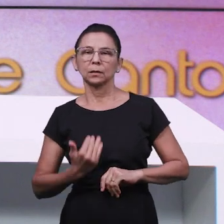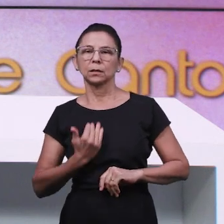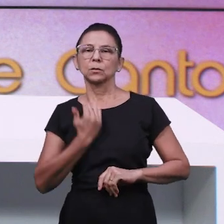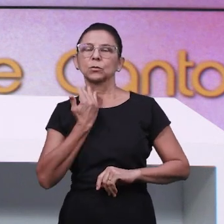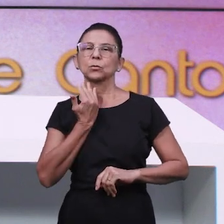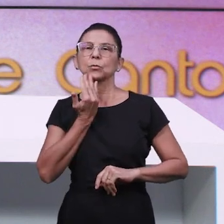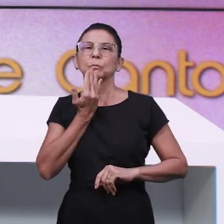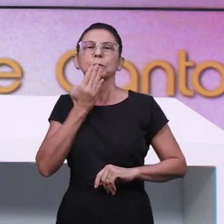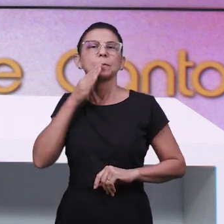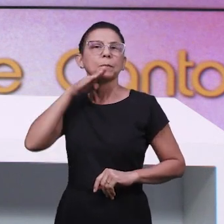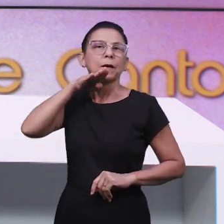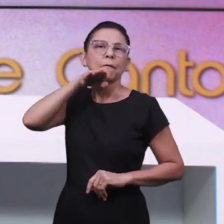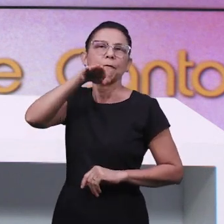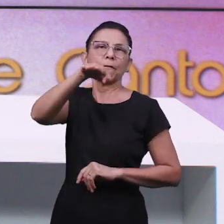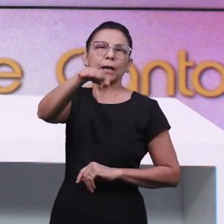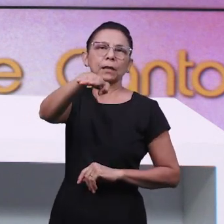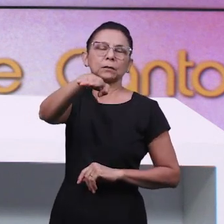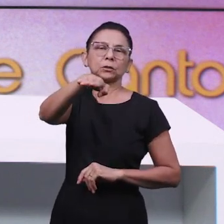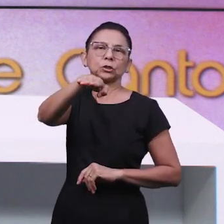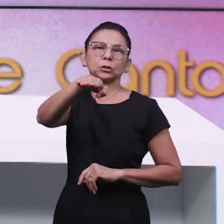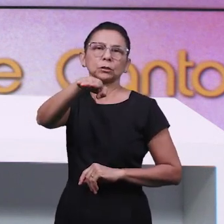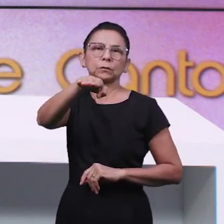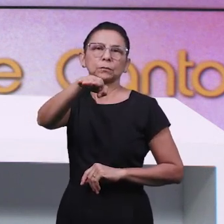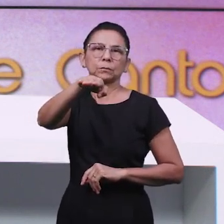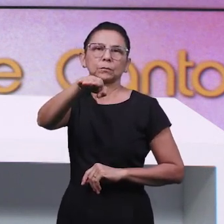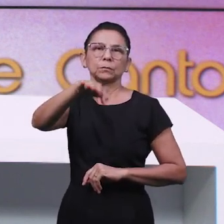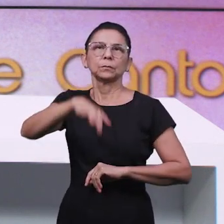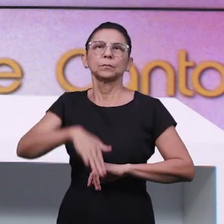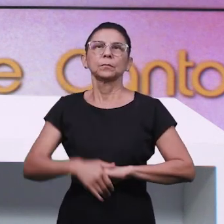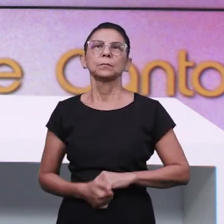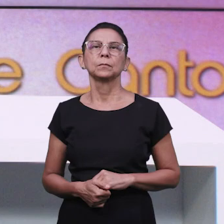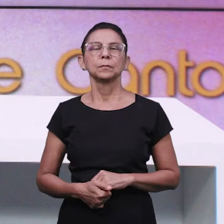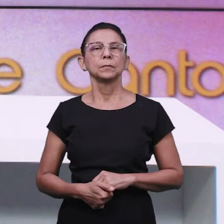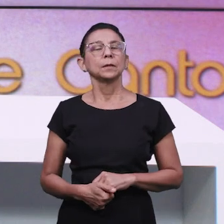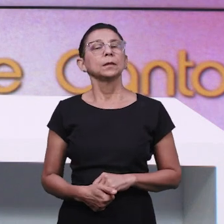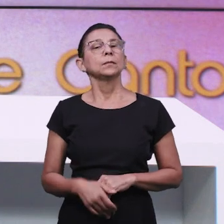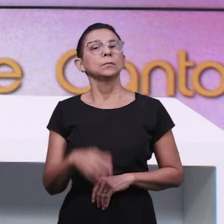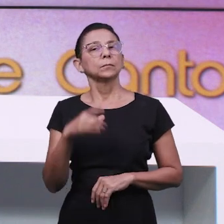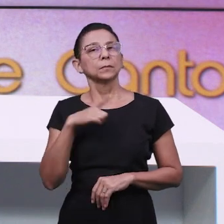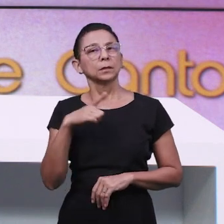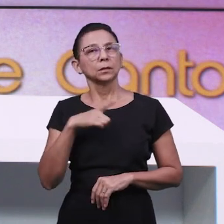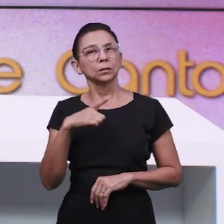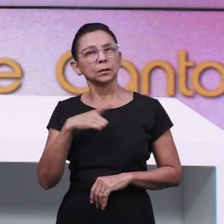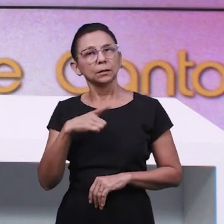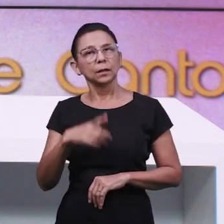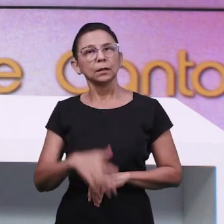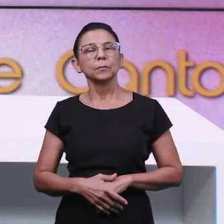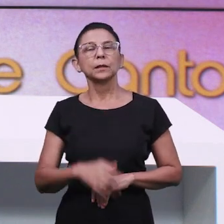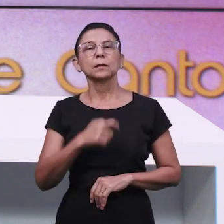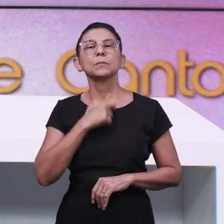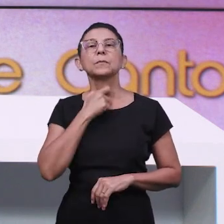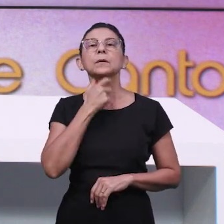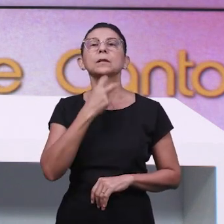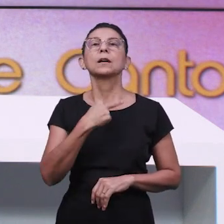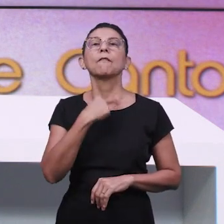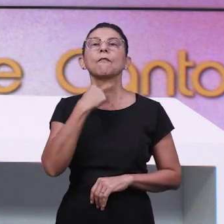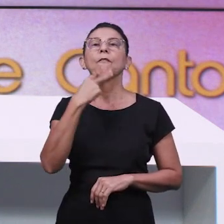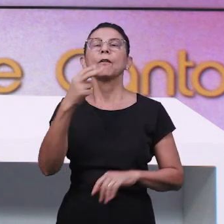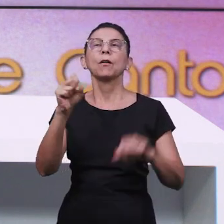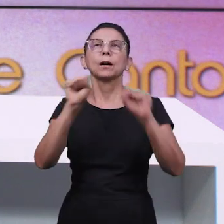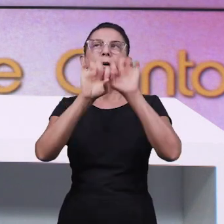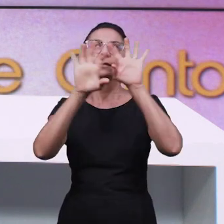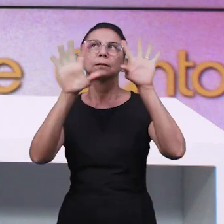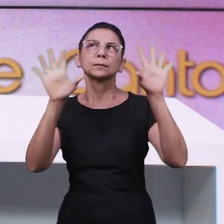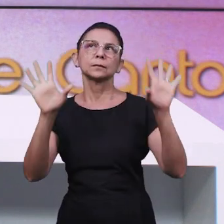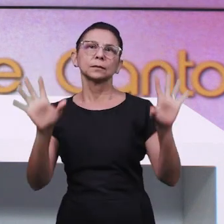e para frente, para cima e para fora, para que eu tenha projeção, para que a minha voz seja